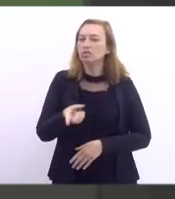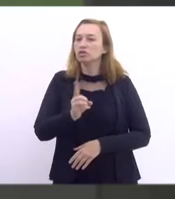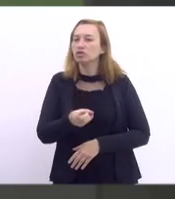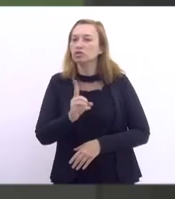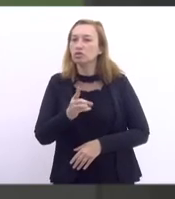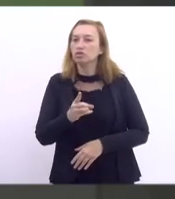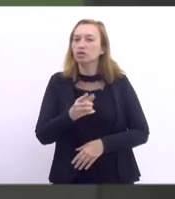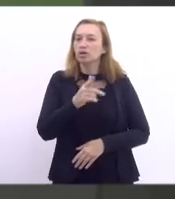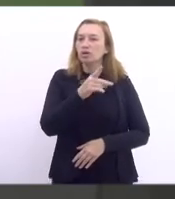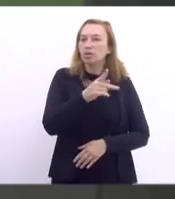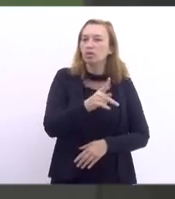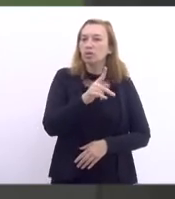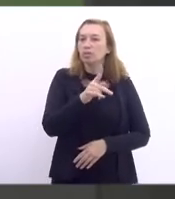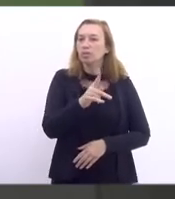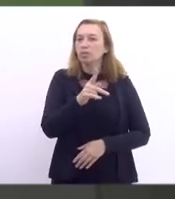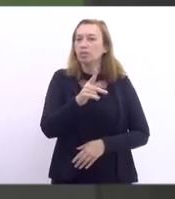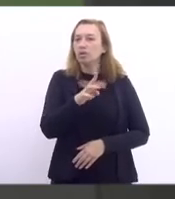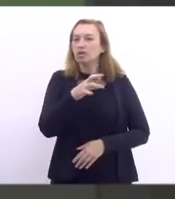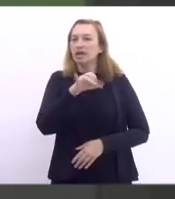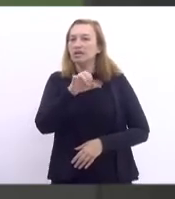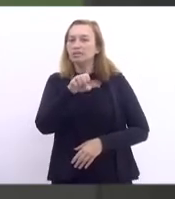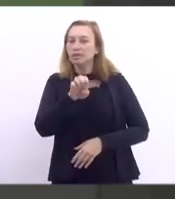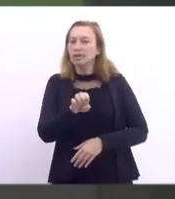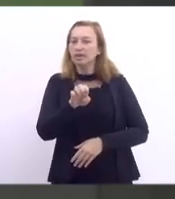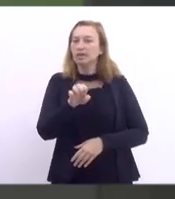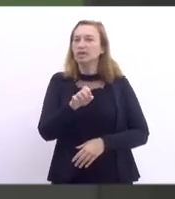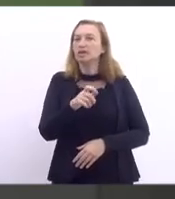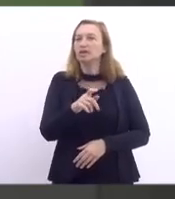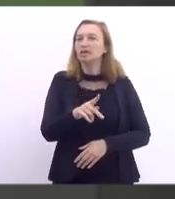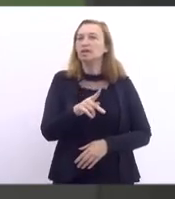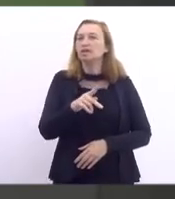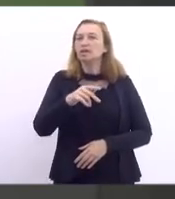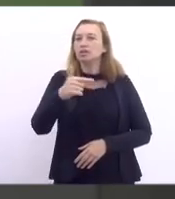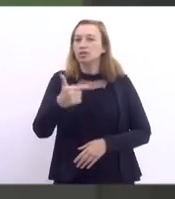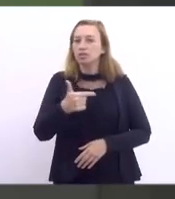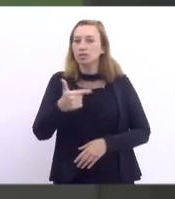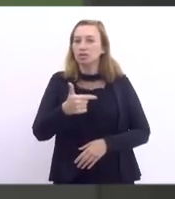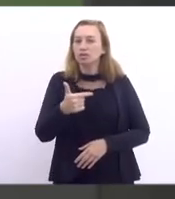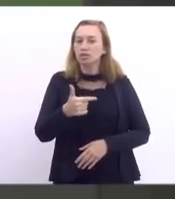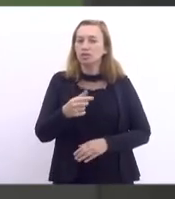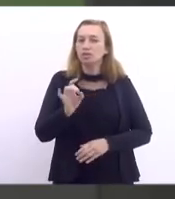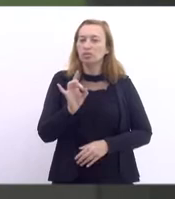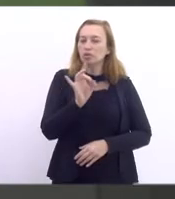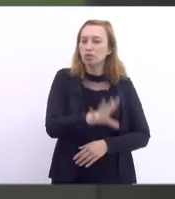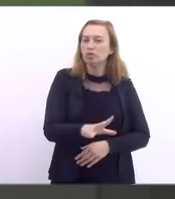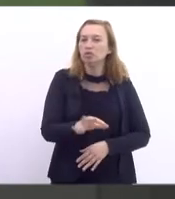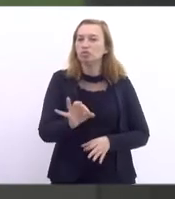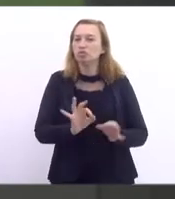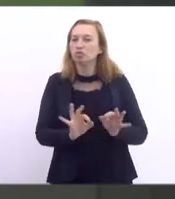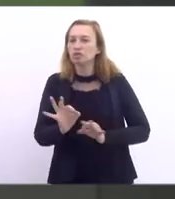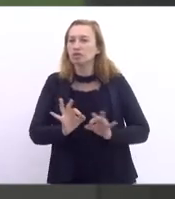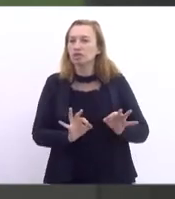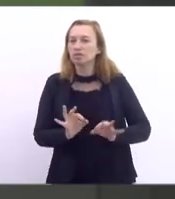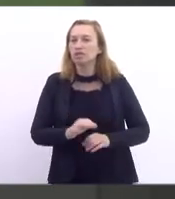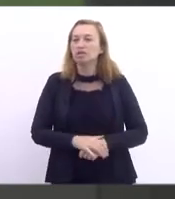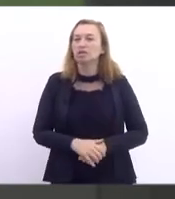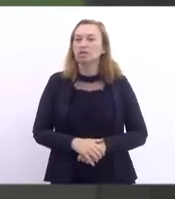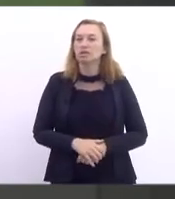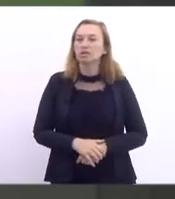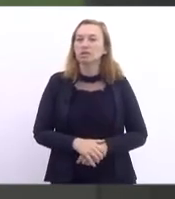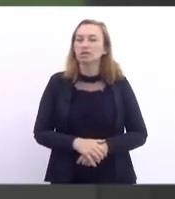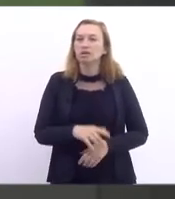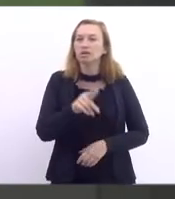Prodesp dois 300 milhões de dólares e por último o faz parte da morte é o programa é